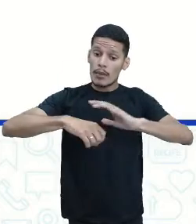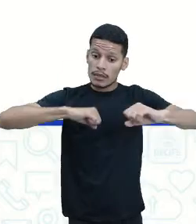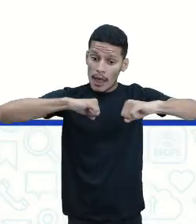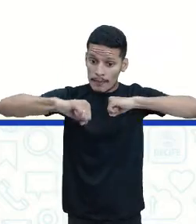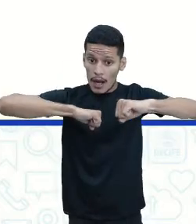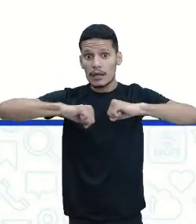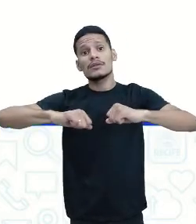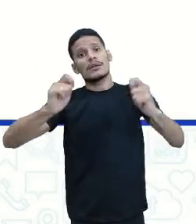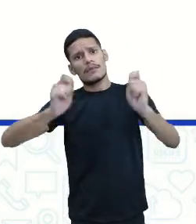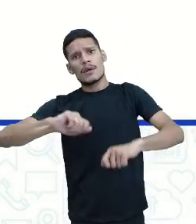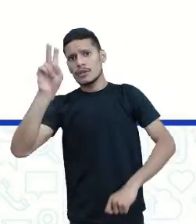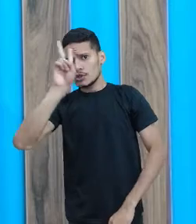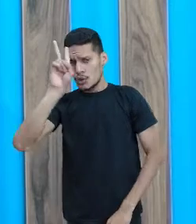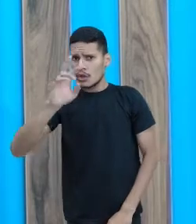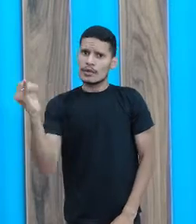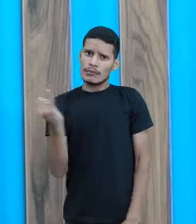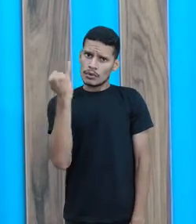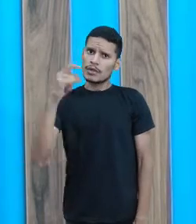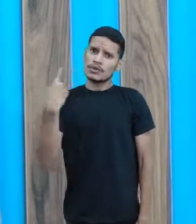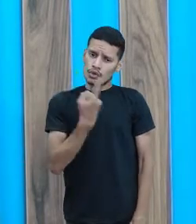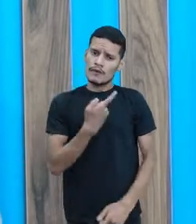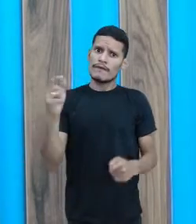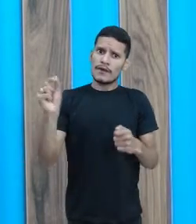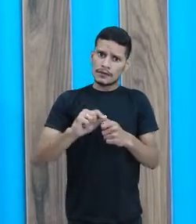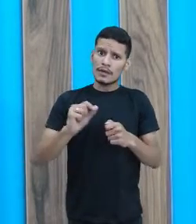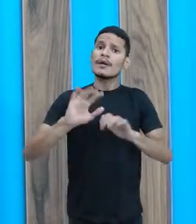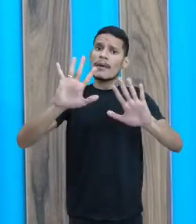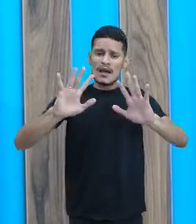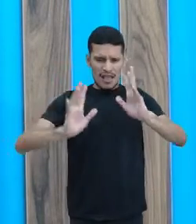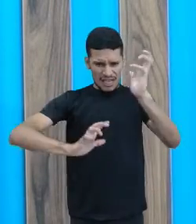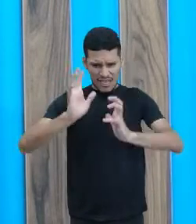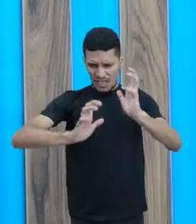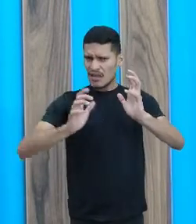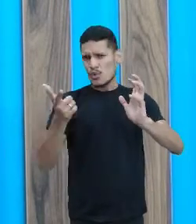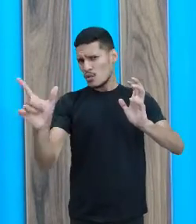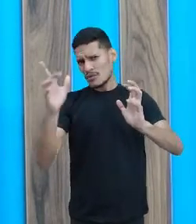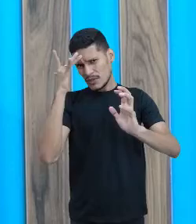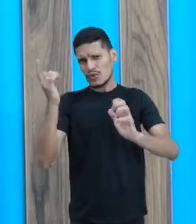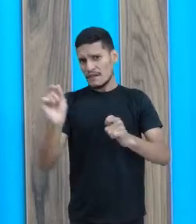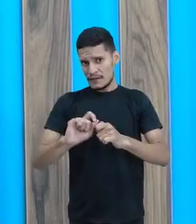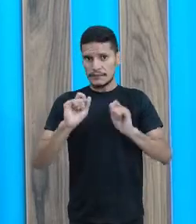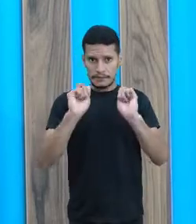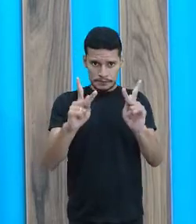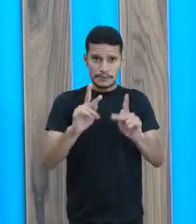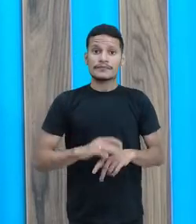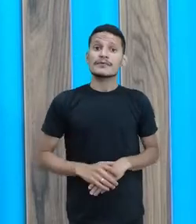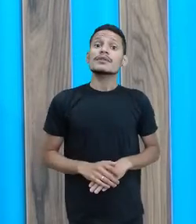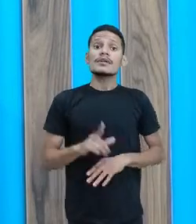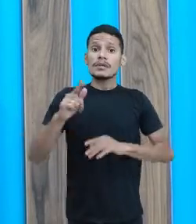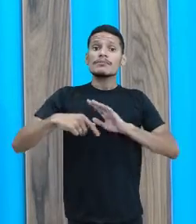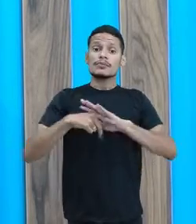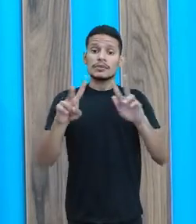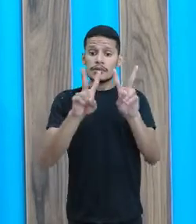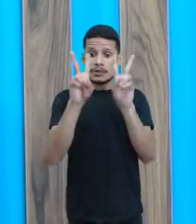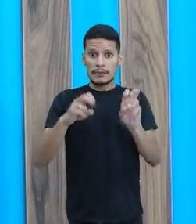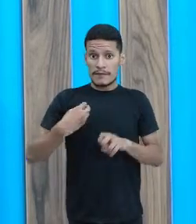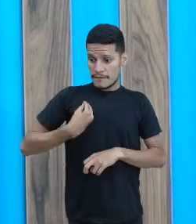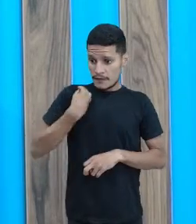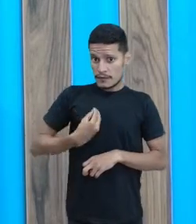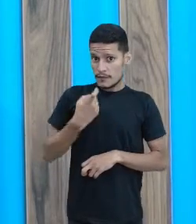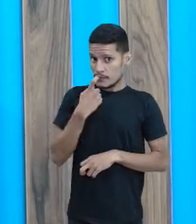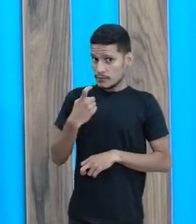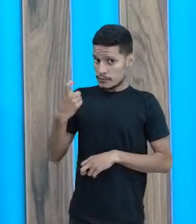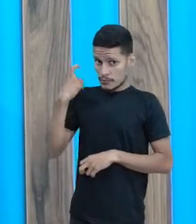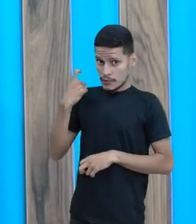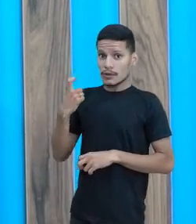da história, muito importante para ser feito, né? As polêmicas são as pessoas que fazem, tá certo? Então, mas é um tema realmente muito vivo e, como eu disse para